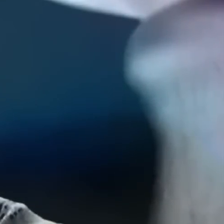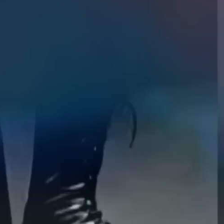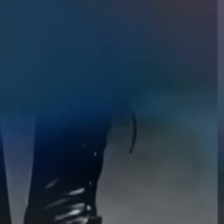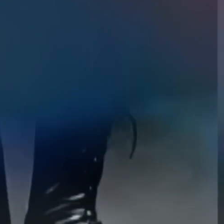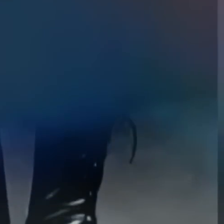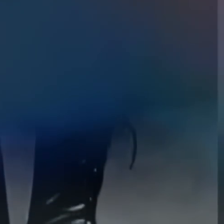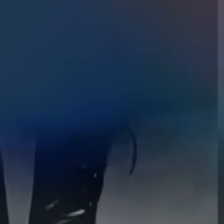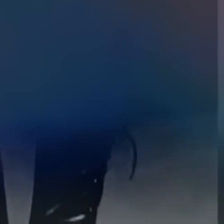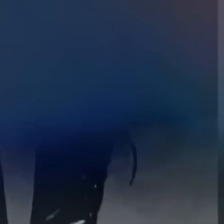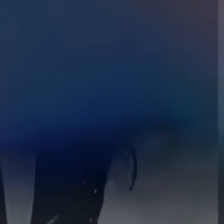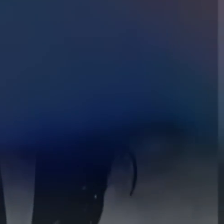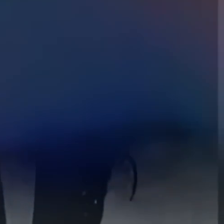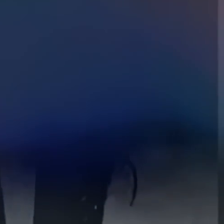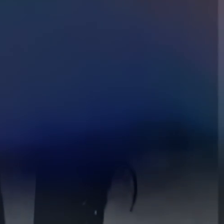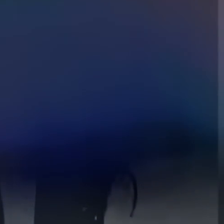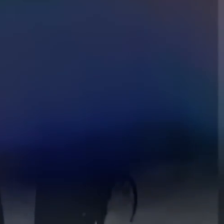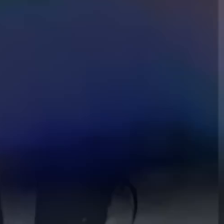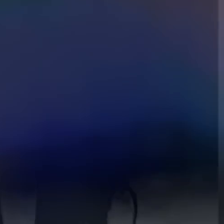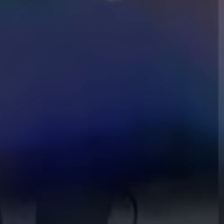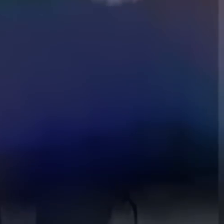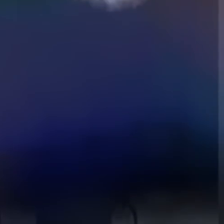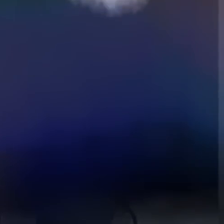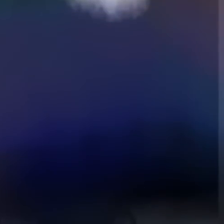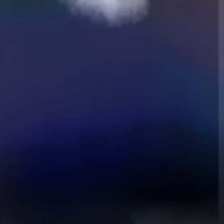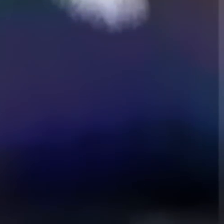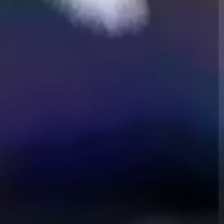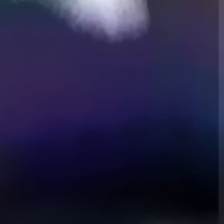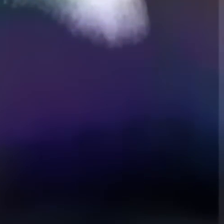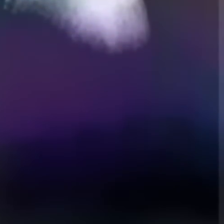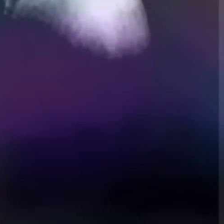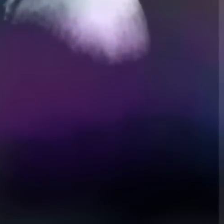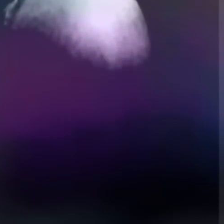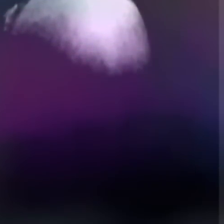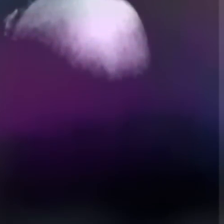ó lua de Bilbao,